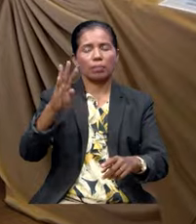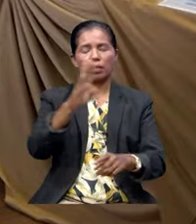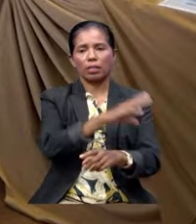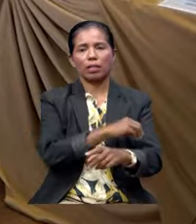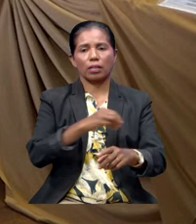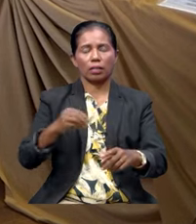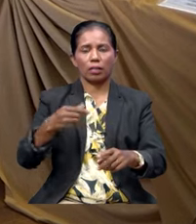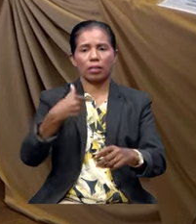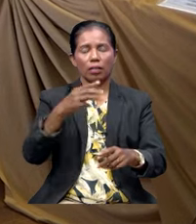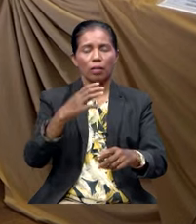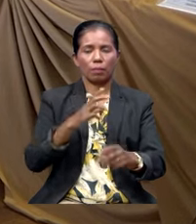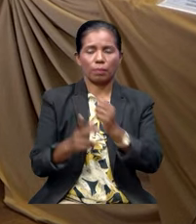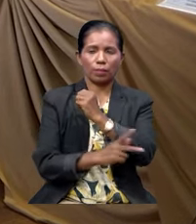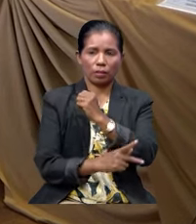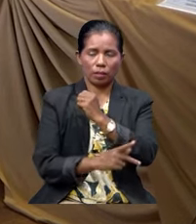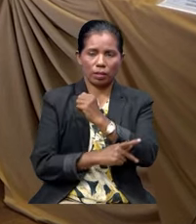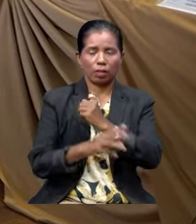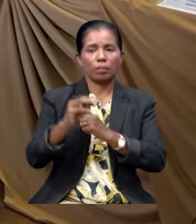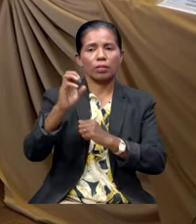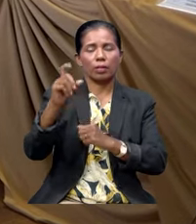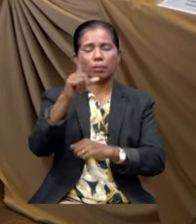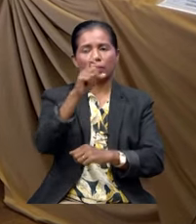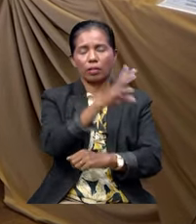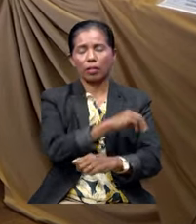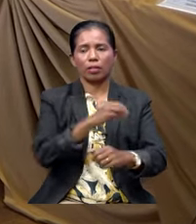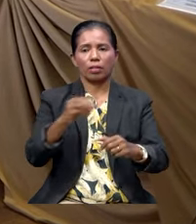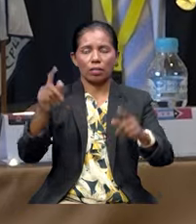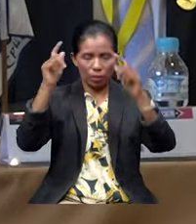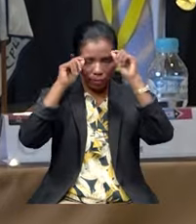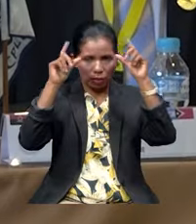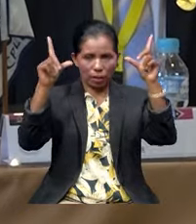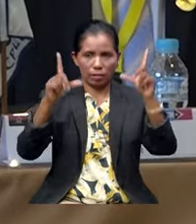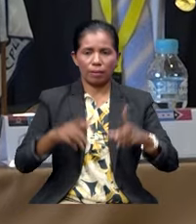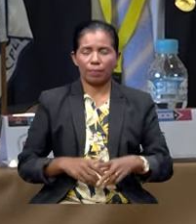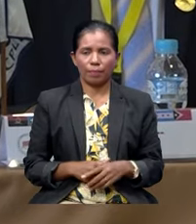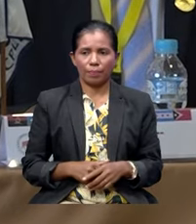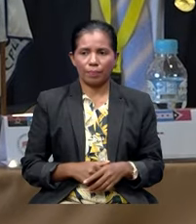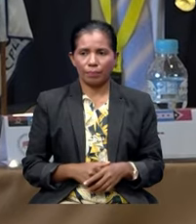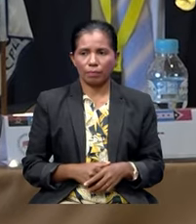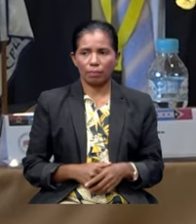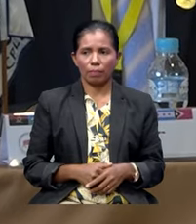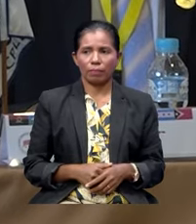Guiné Equatorial, Portugal, Moçambique, São Tomé e Príncipe, no Timor-Leste. Adriano Verdial, Dilma Sujeti, GMN.